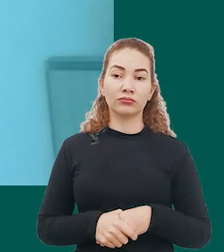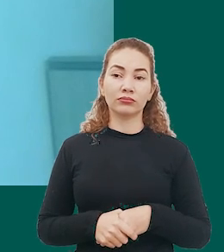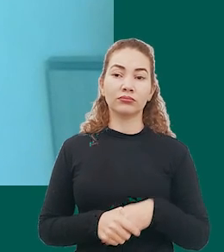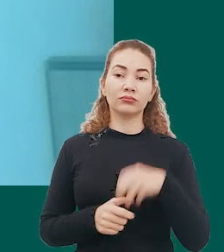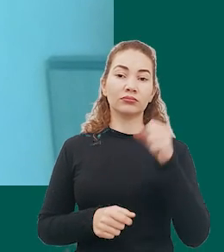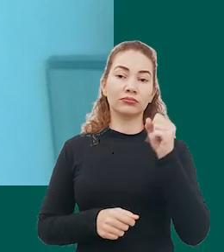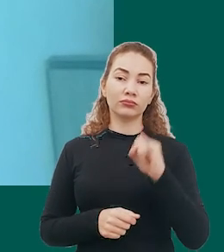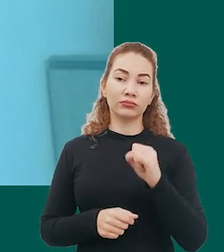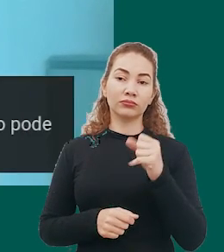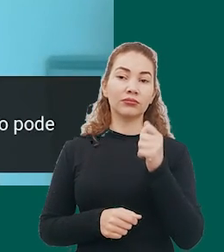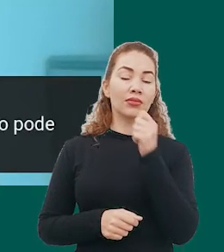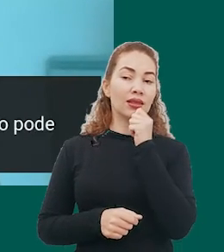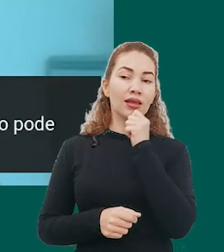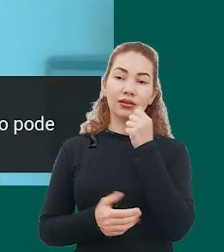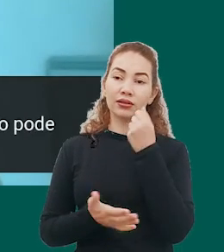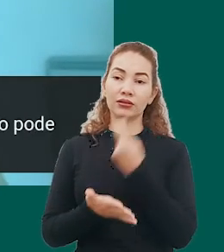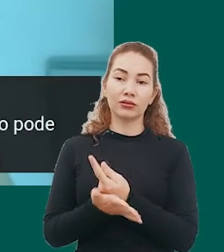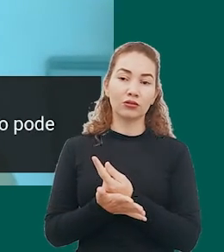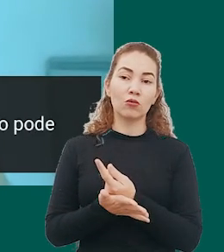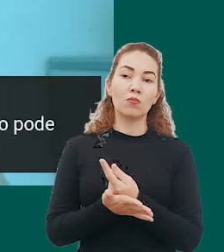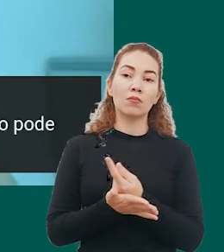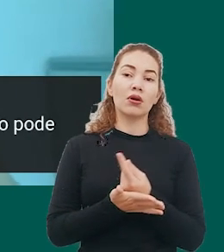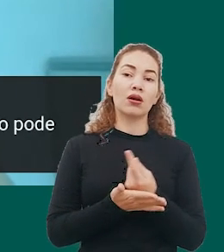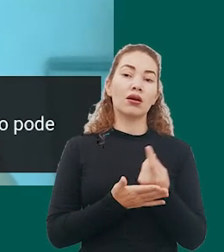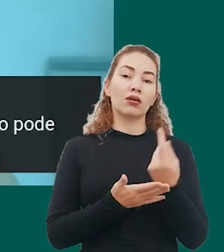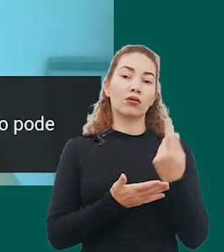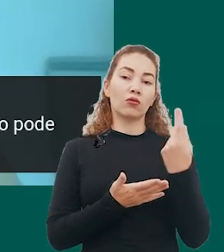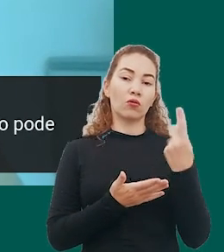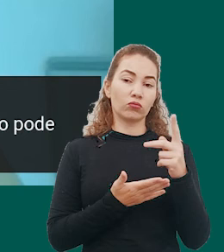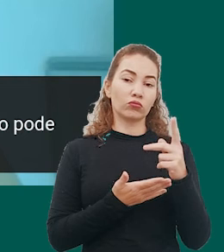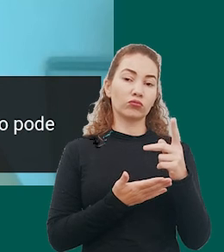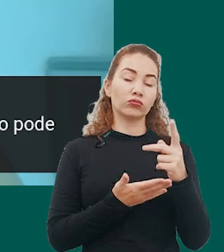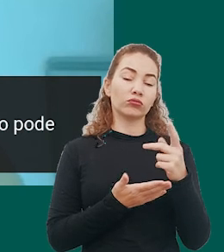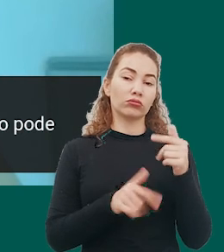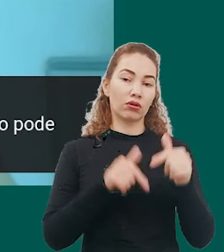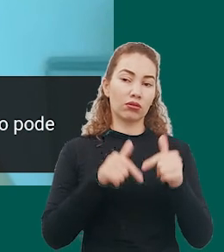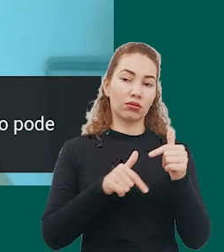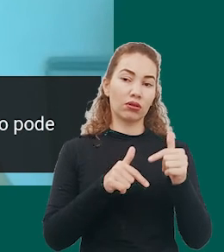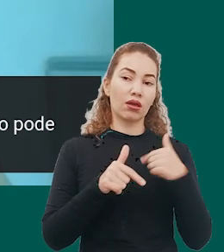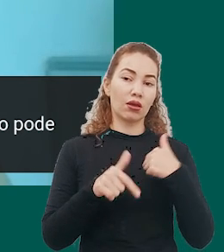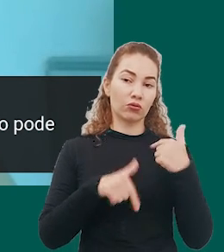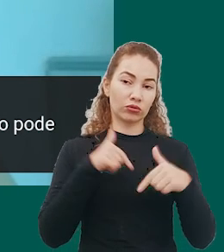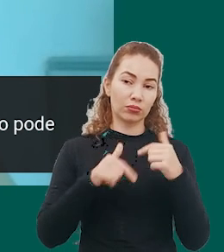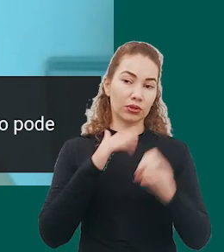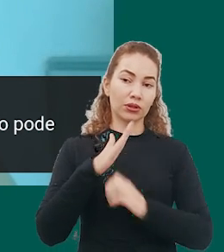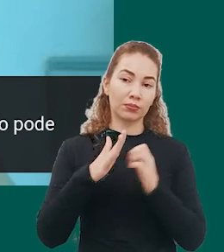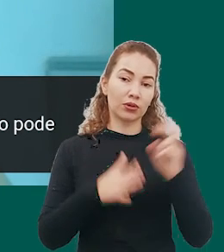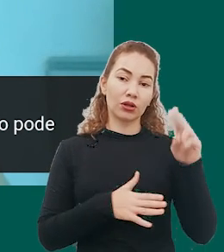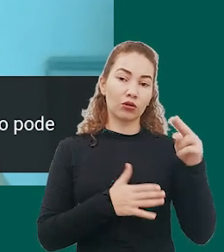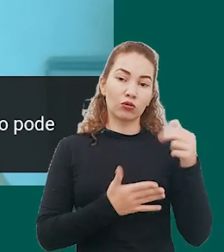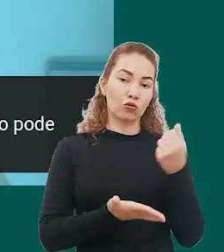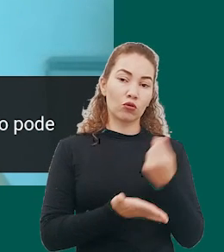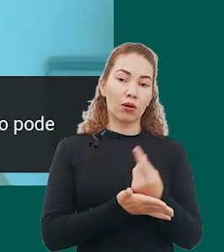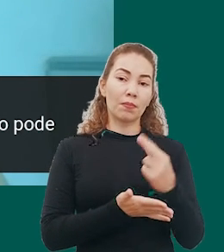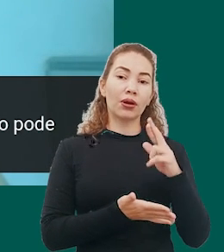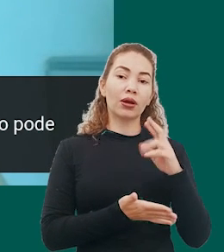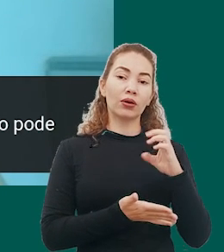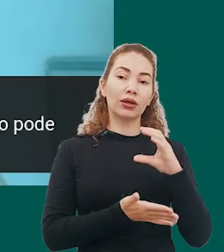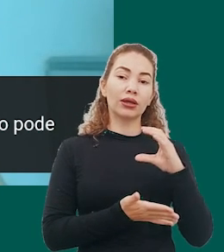Se ela não te pagou a rescisão e tu não entrou, eu trabalhei em uma empresa e nunca pagou a